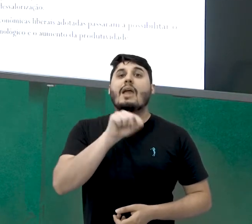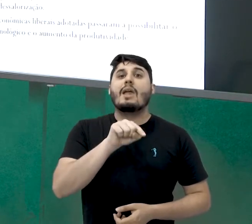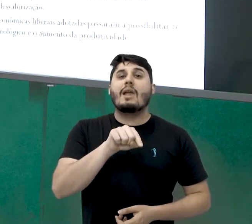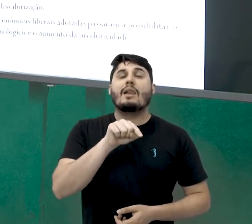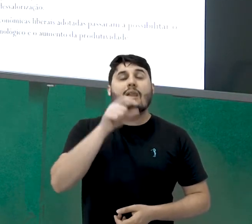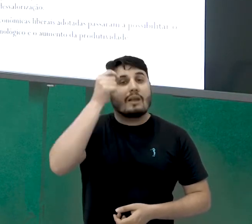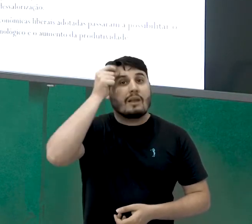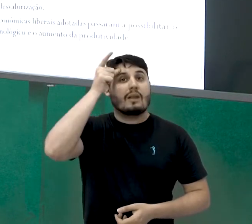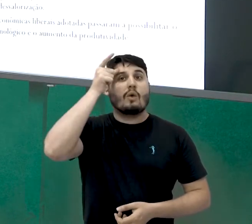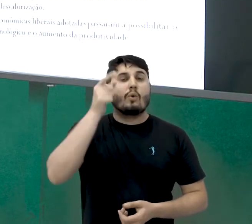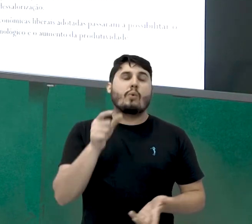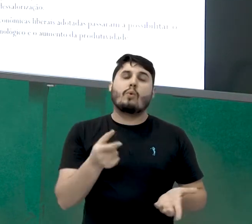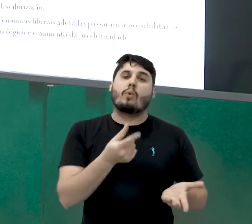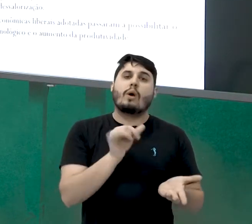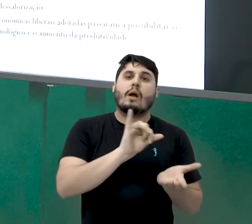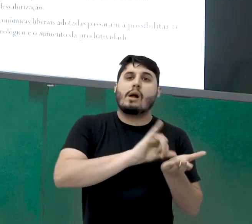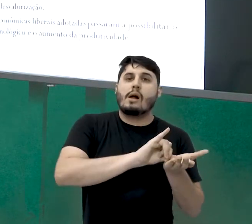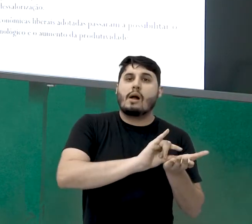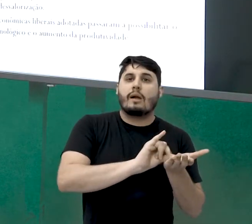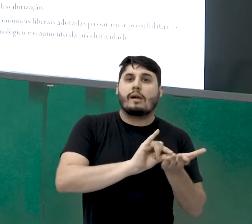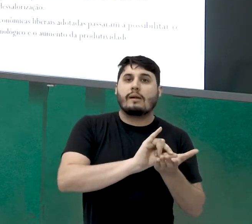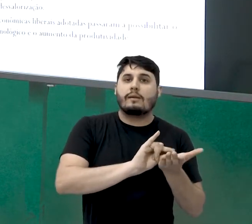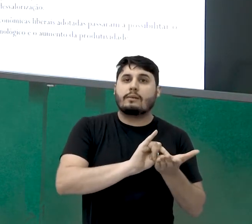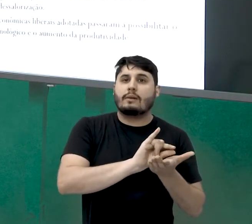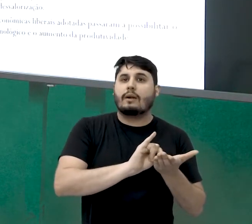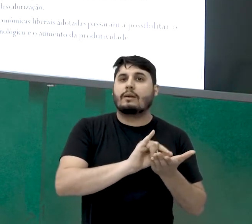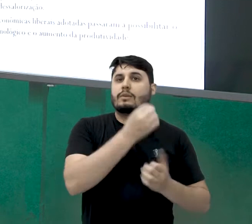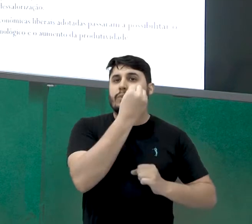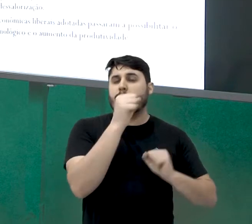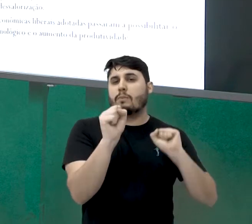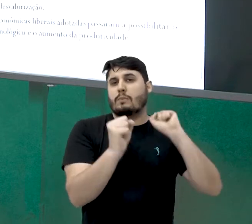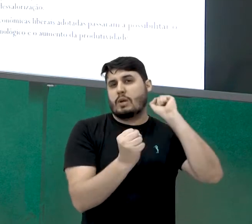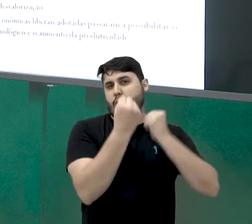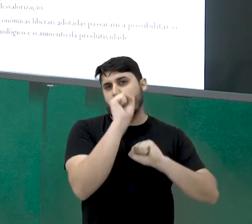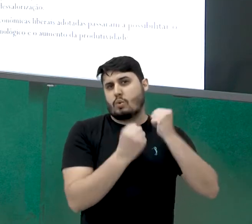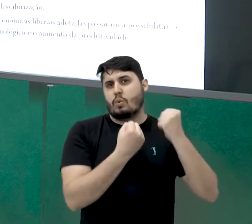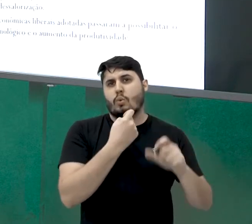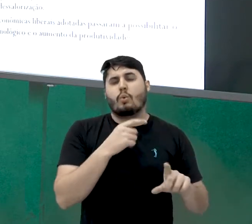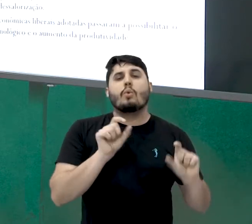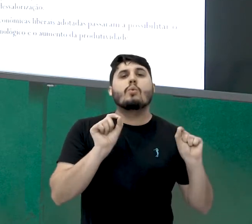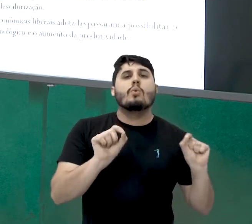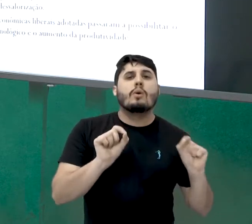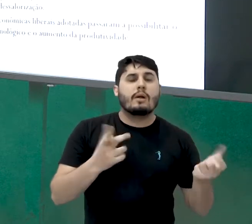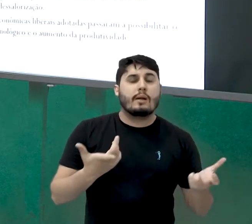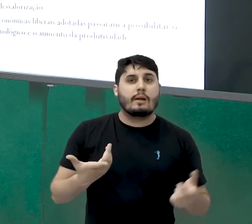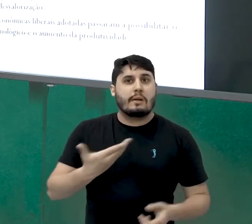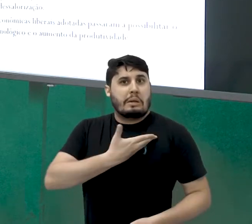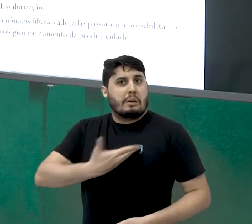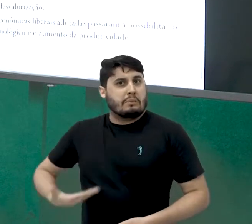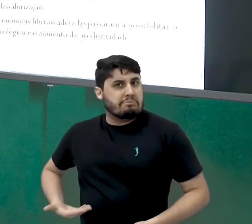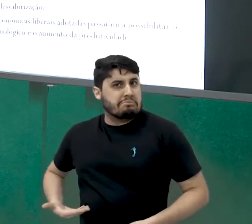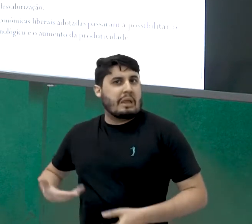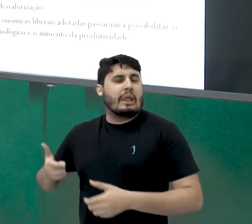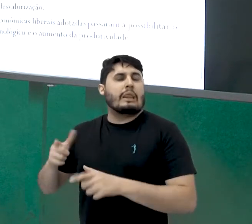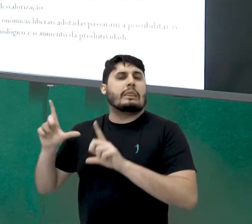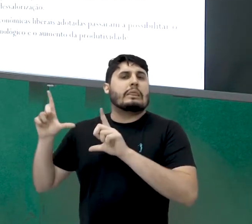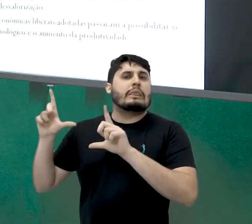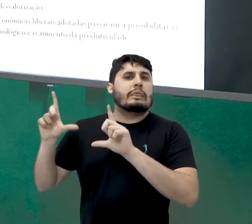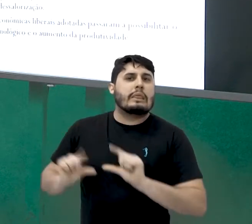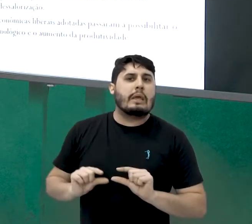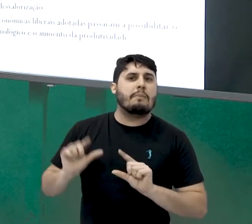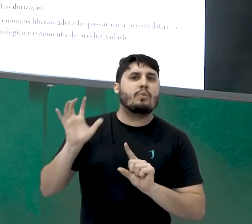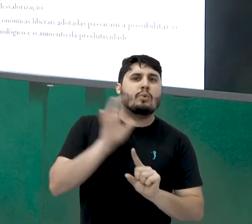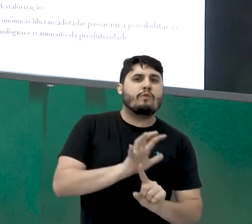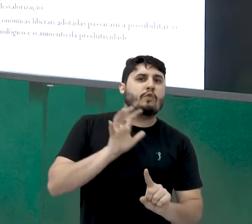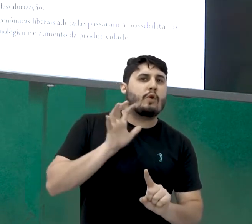de capitalismo industrial. Foi a partir daí em que o Estado diminui a sua força de atuação na economia e passa